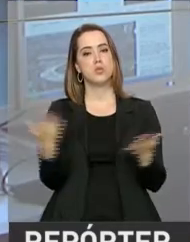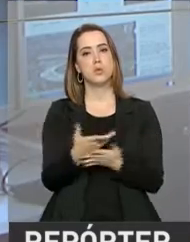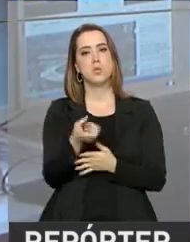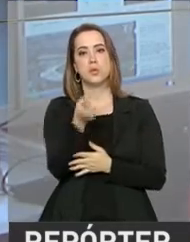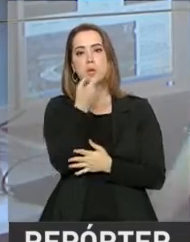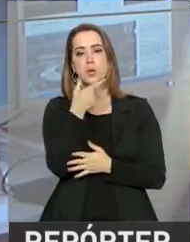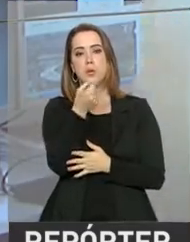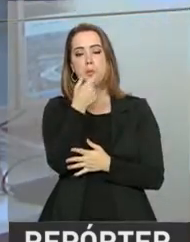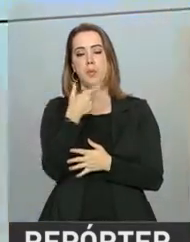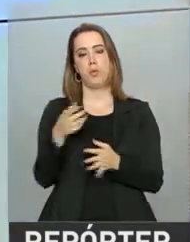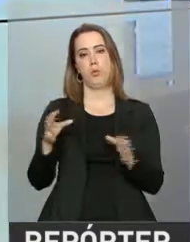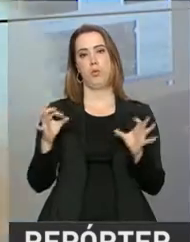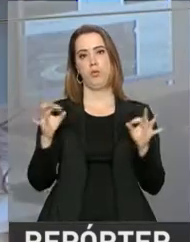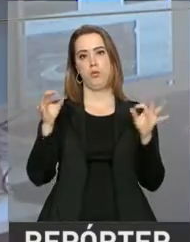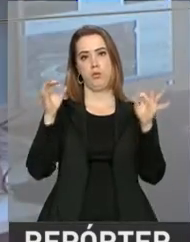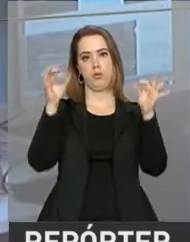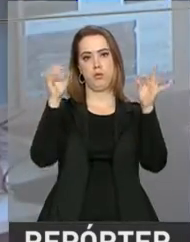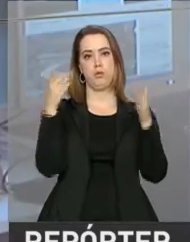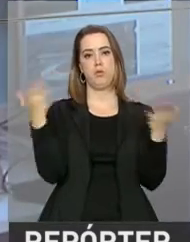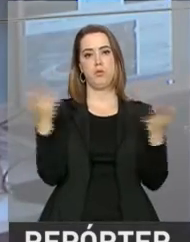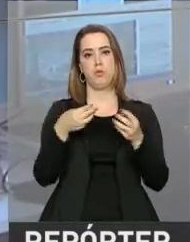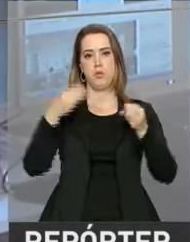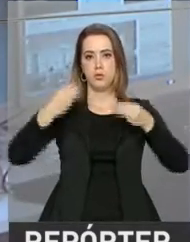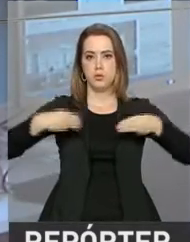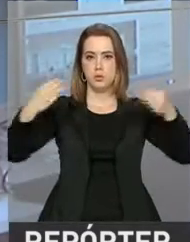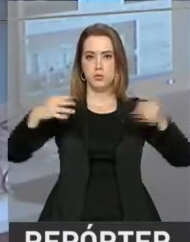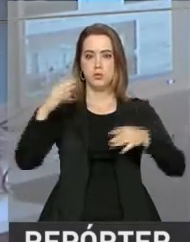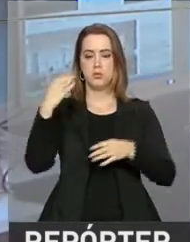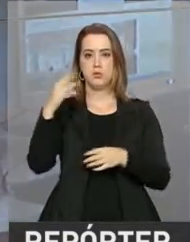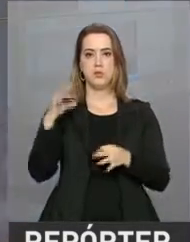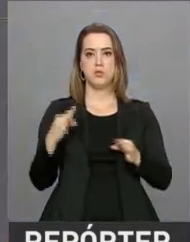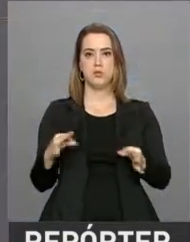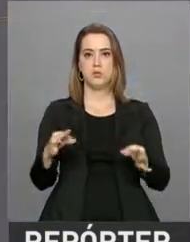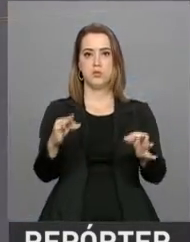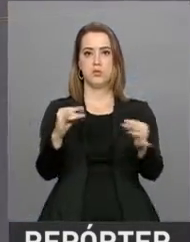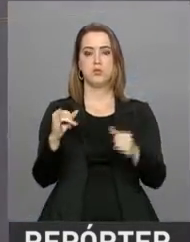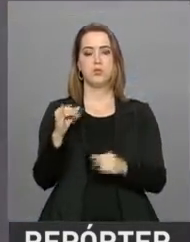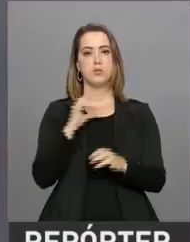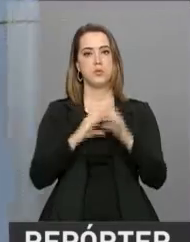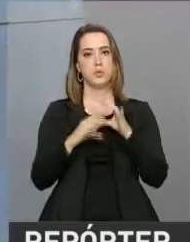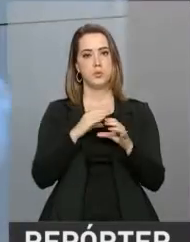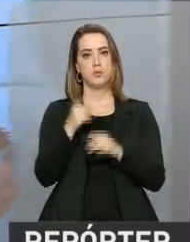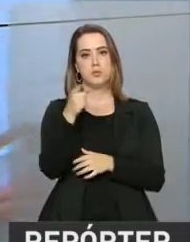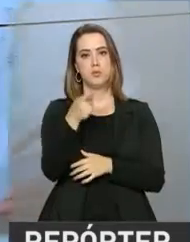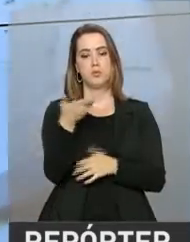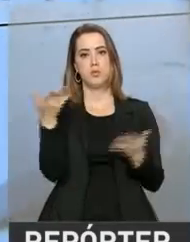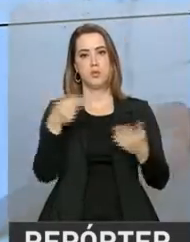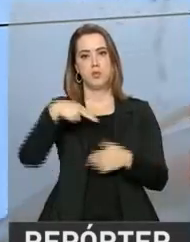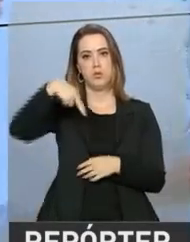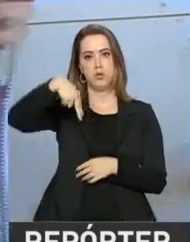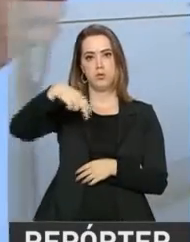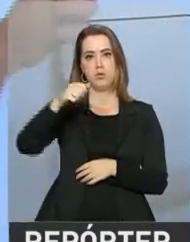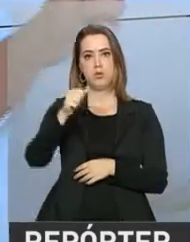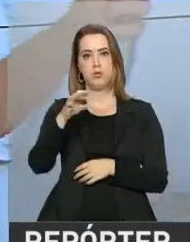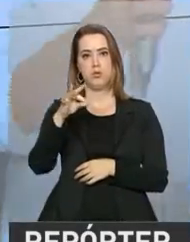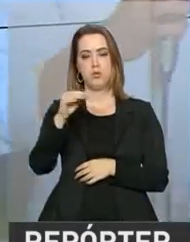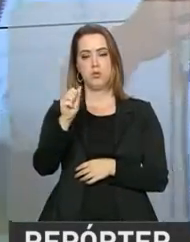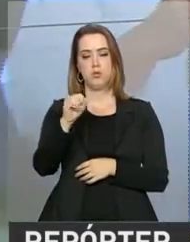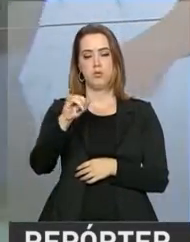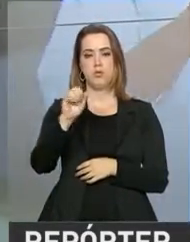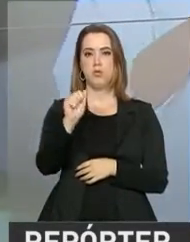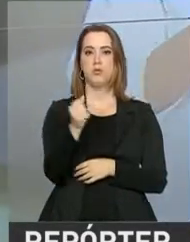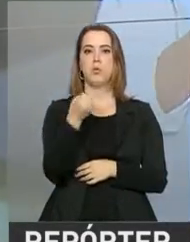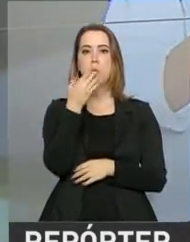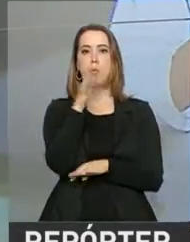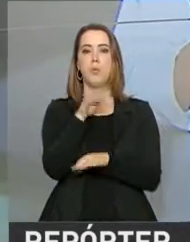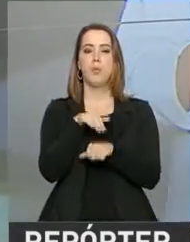pelo Ministério da Ciência, Tecnologia, Inovações e Comunicações. Vamos falar com Natália Mello, direto do Palácio do Planalto, que tem mais detalhes para a gente. Oi, Natália,